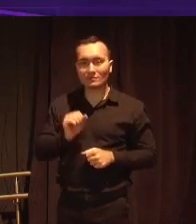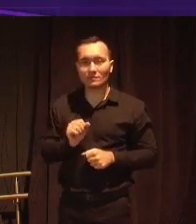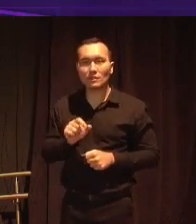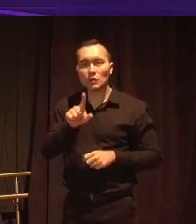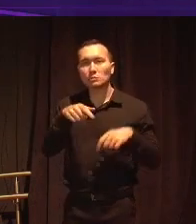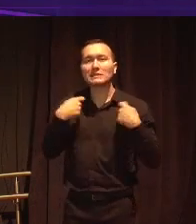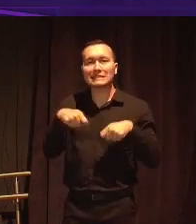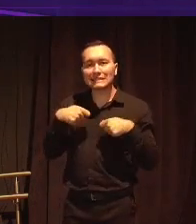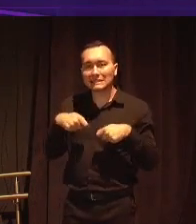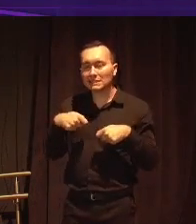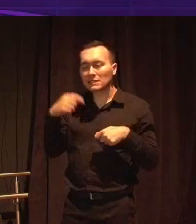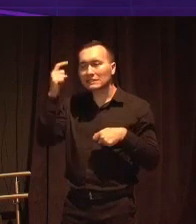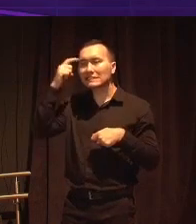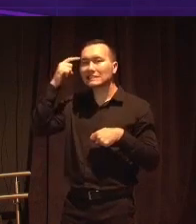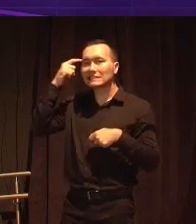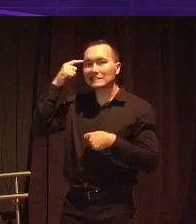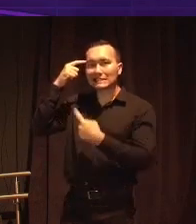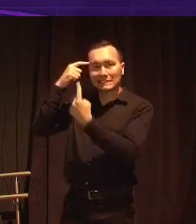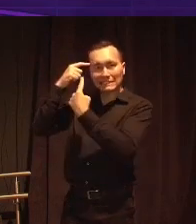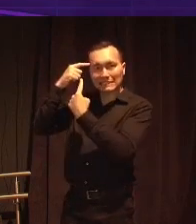que a gente tenha, né? Então,